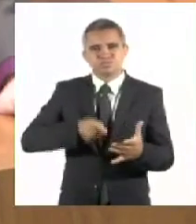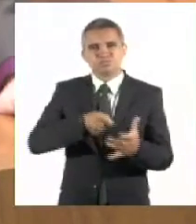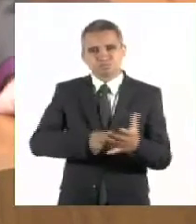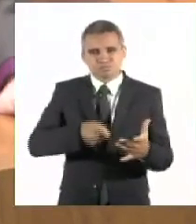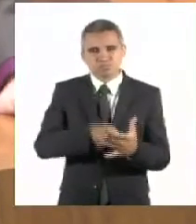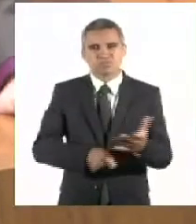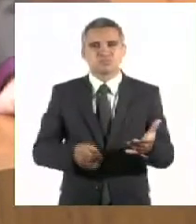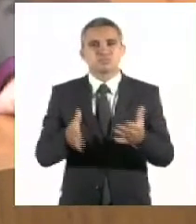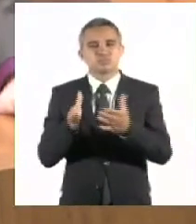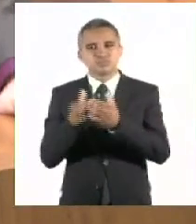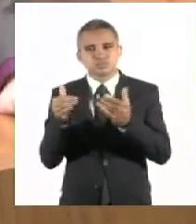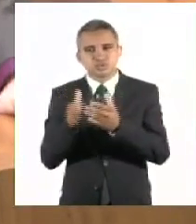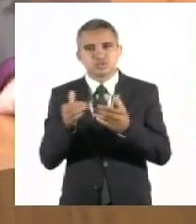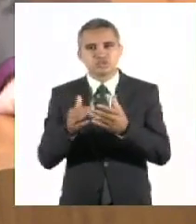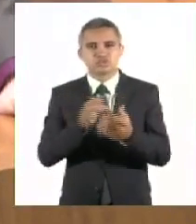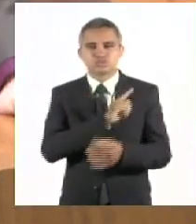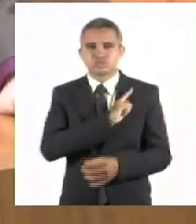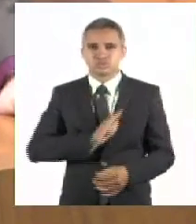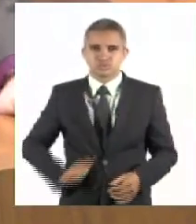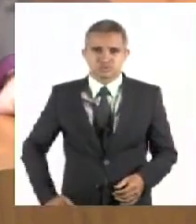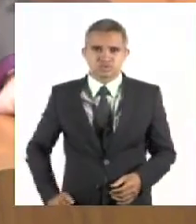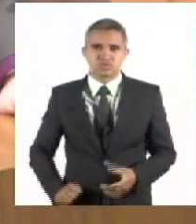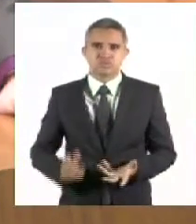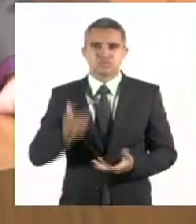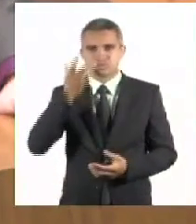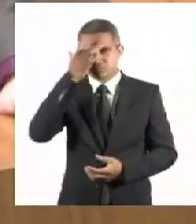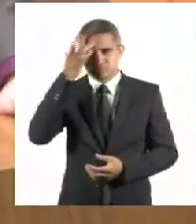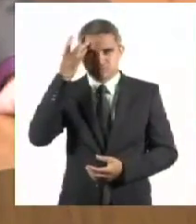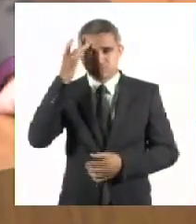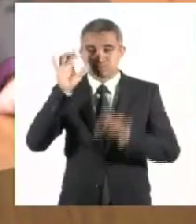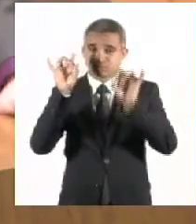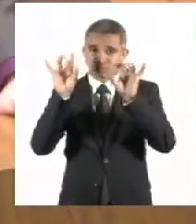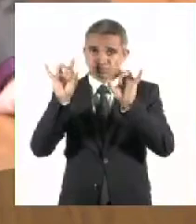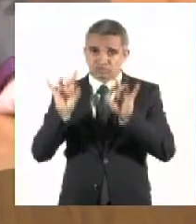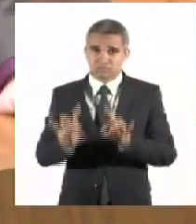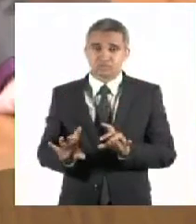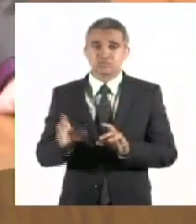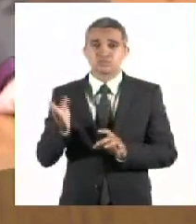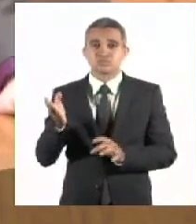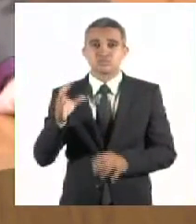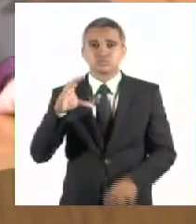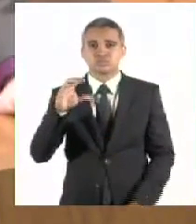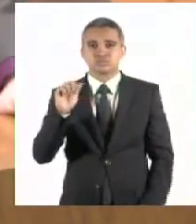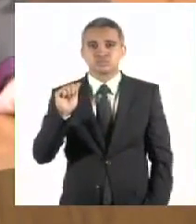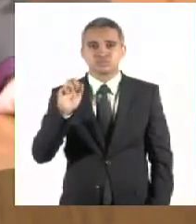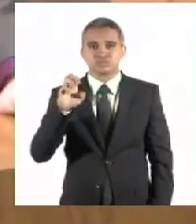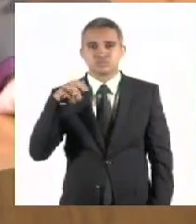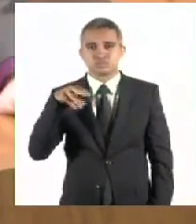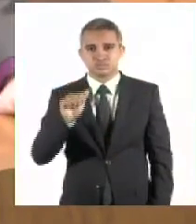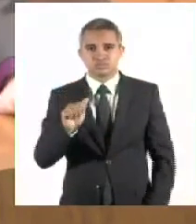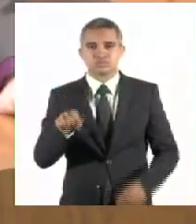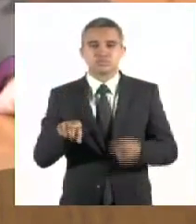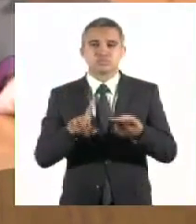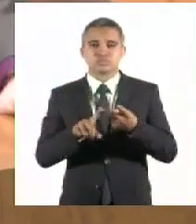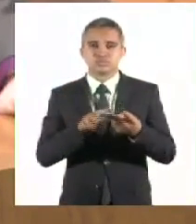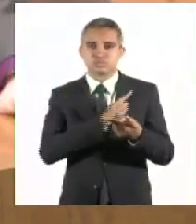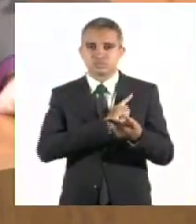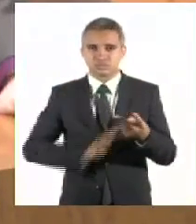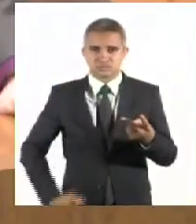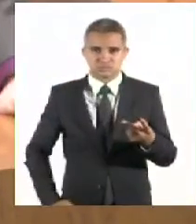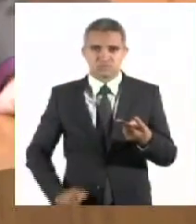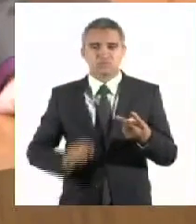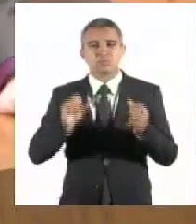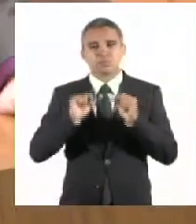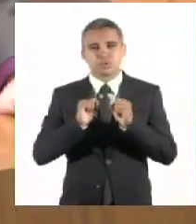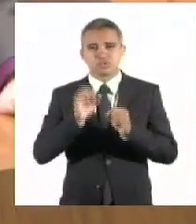às autoridades governamentais, em específico à CAEMA e ao governo, que dê